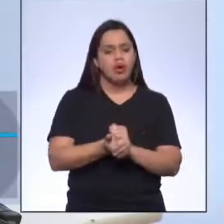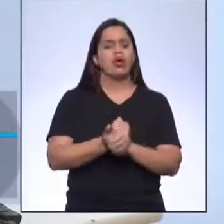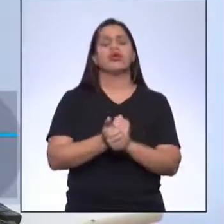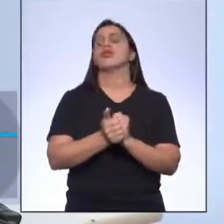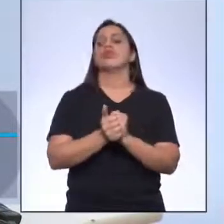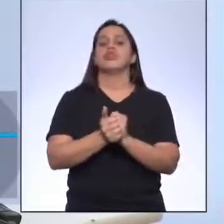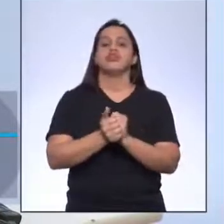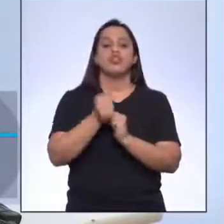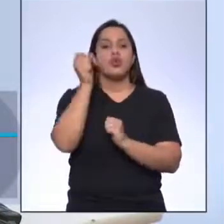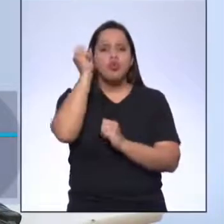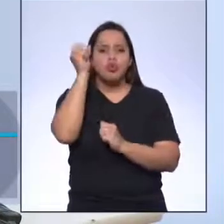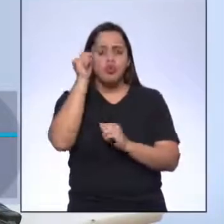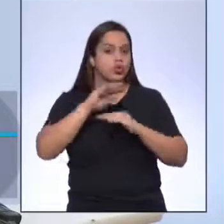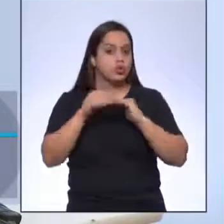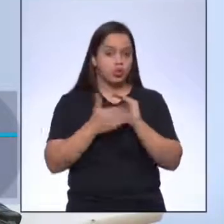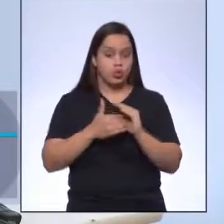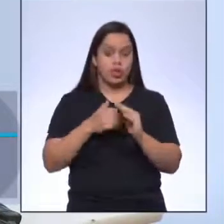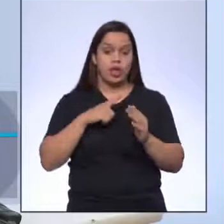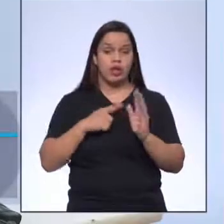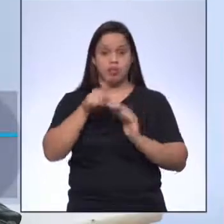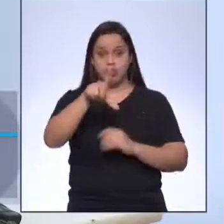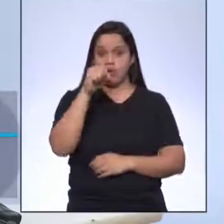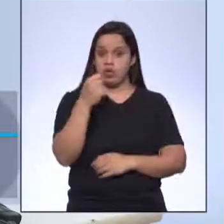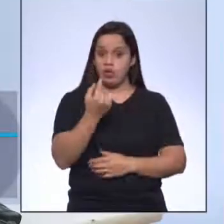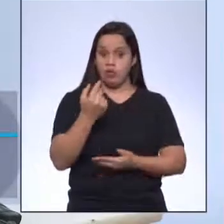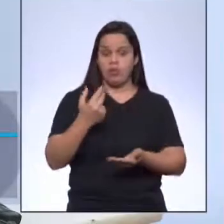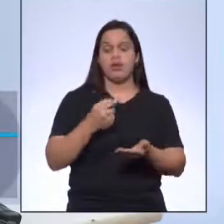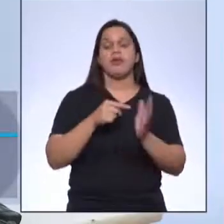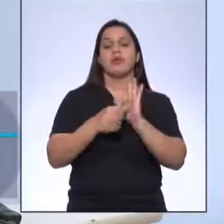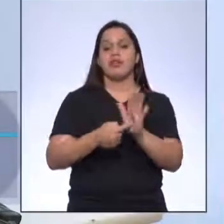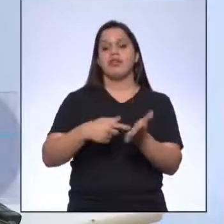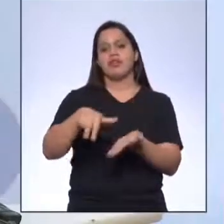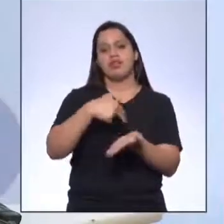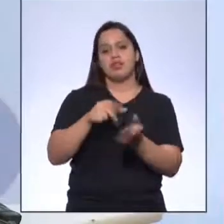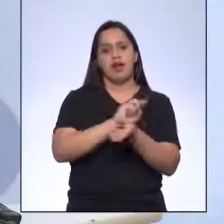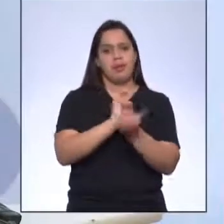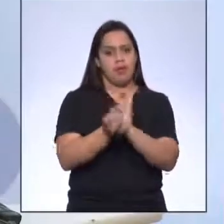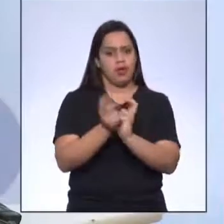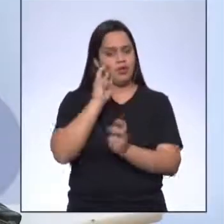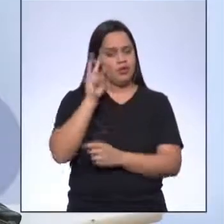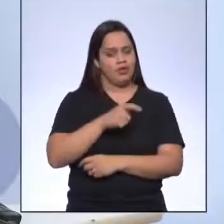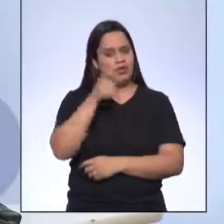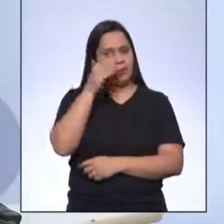de muitas que tem, tá, pessoal? Eu escolhi uma e eu espero que vocês apreciem.